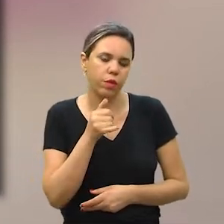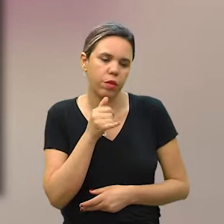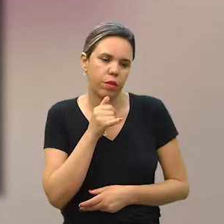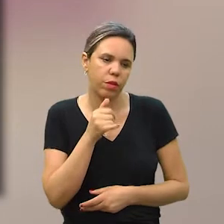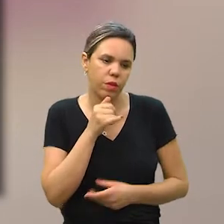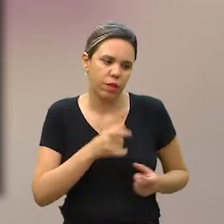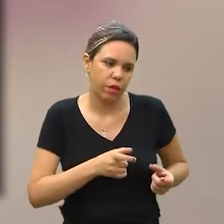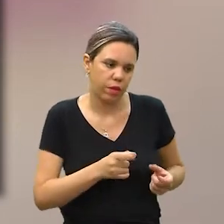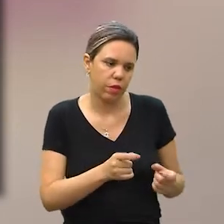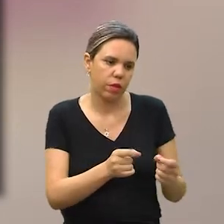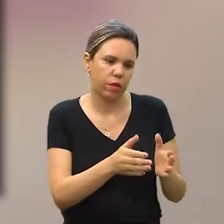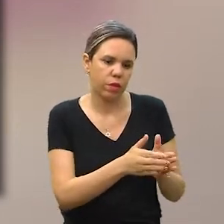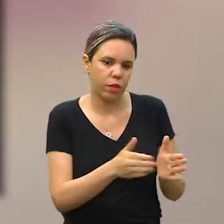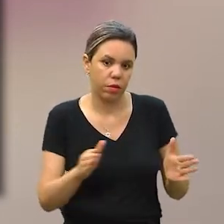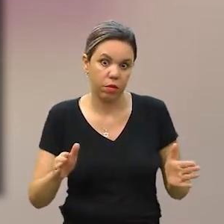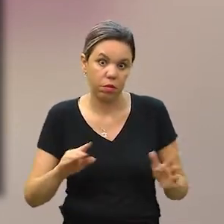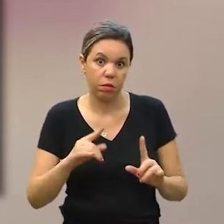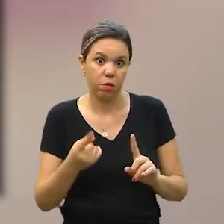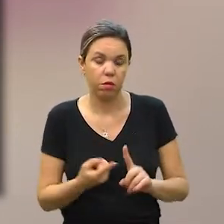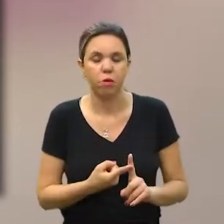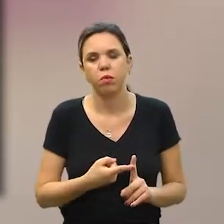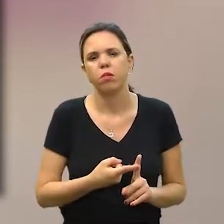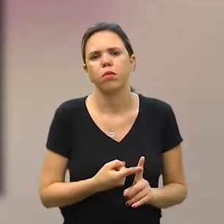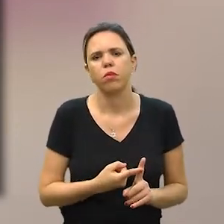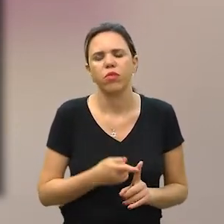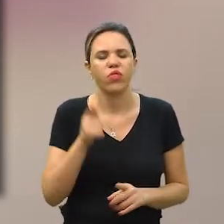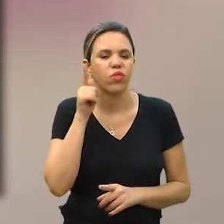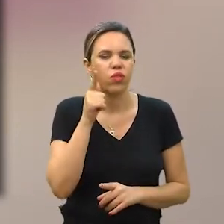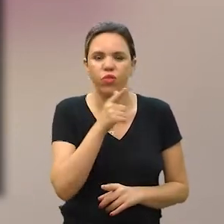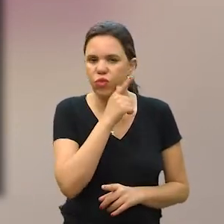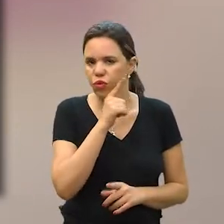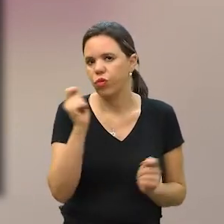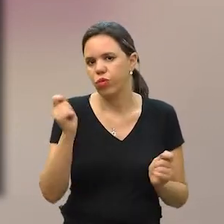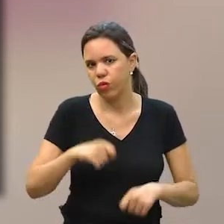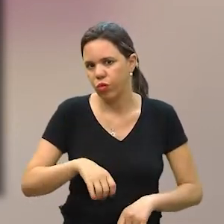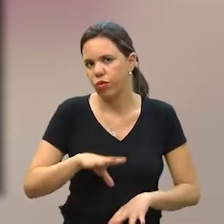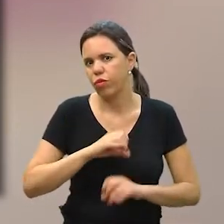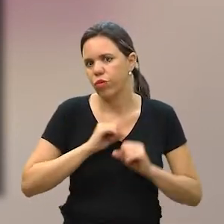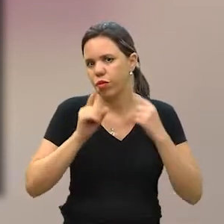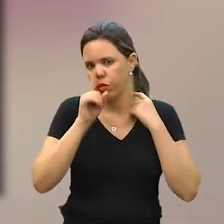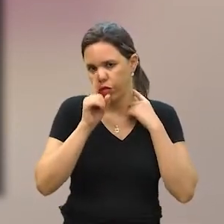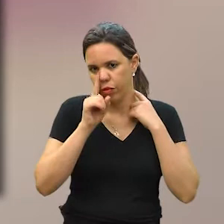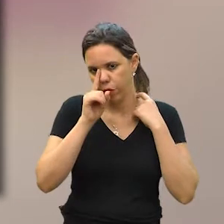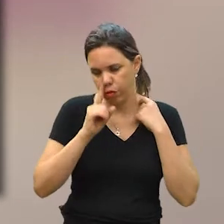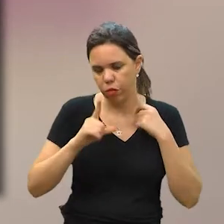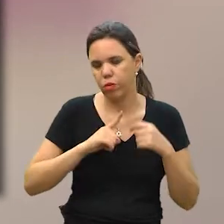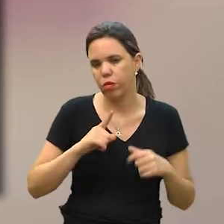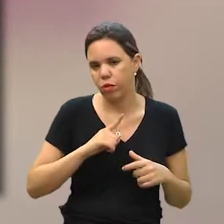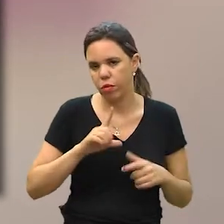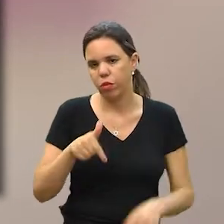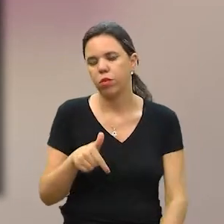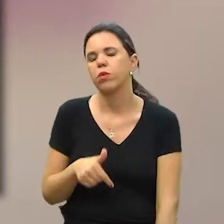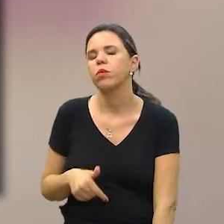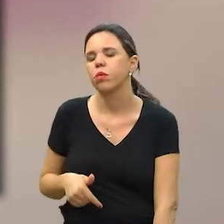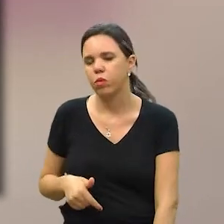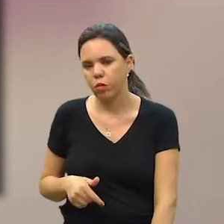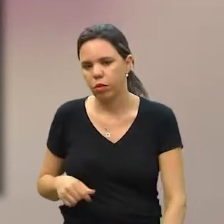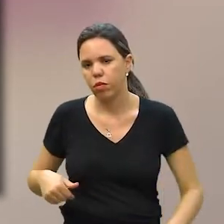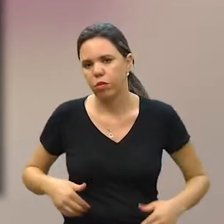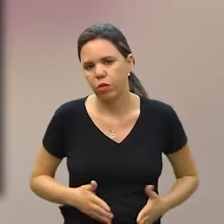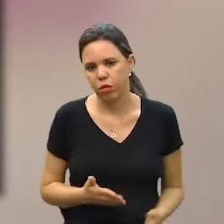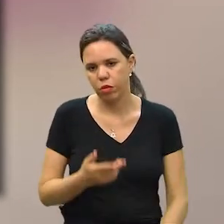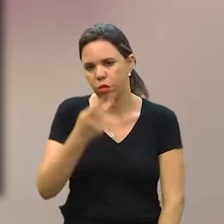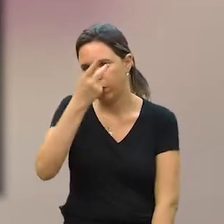exemplo, câncer na gravidez, gestante de gêmeos tem mais risco de ter trombose após o